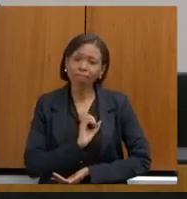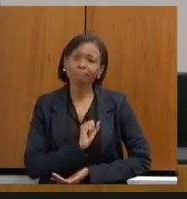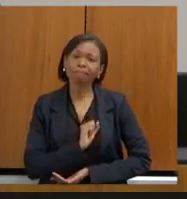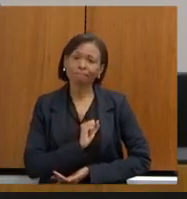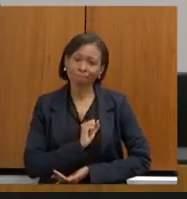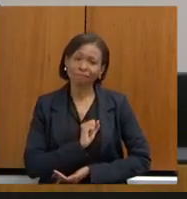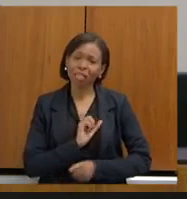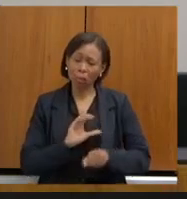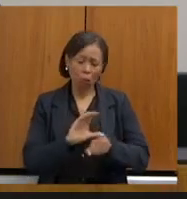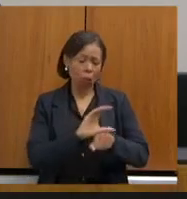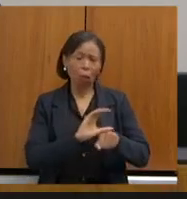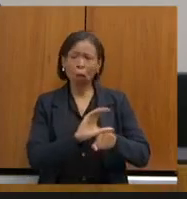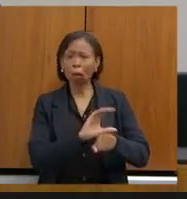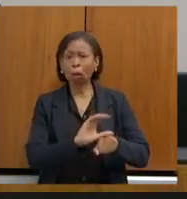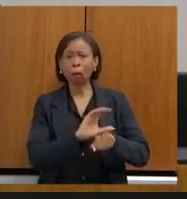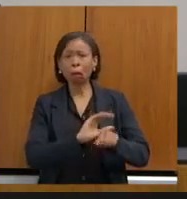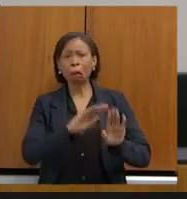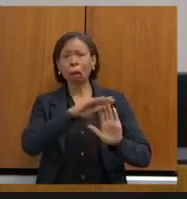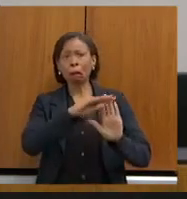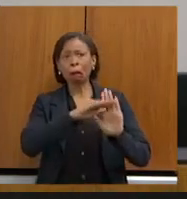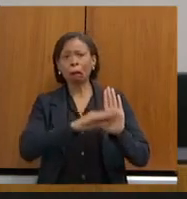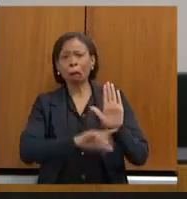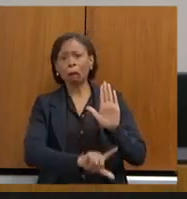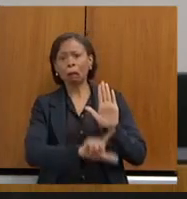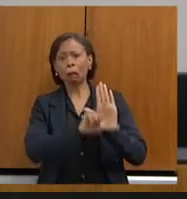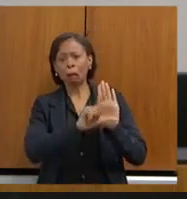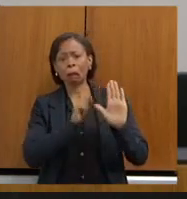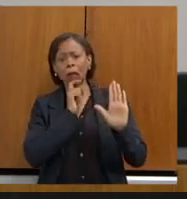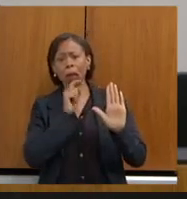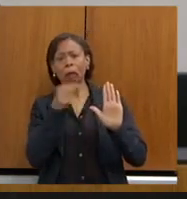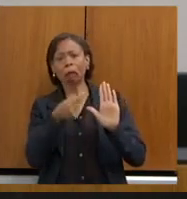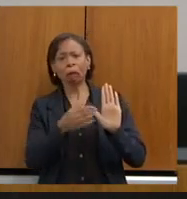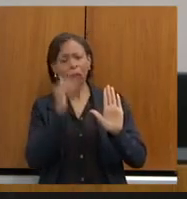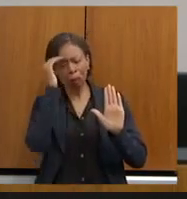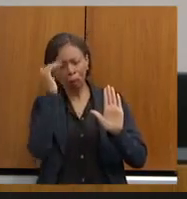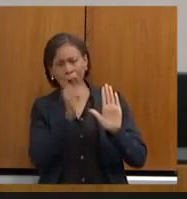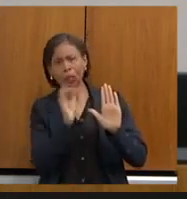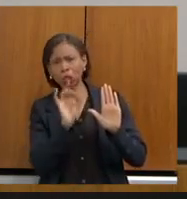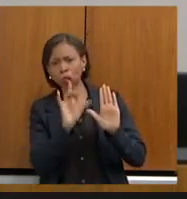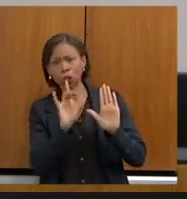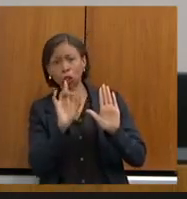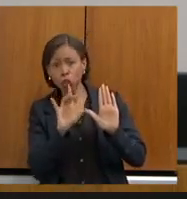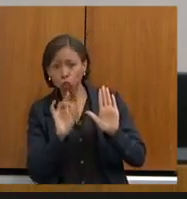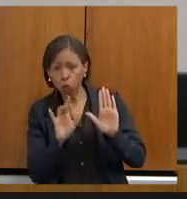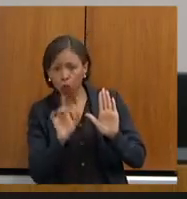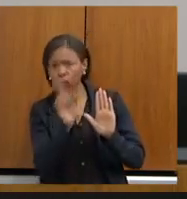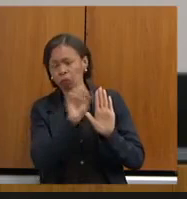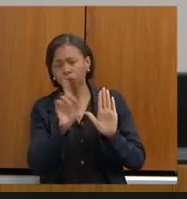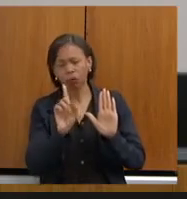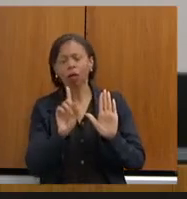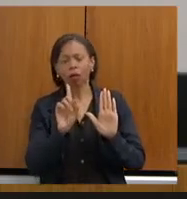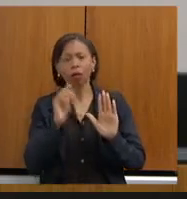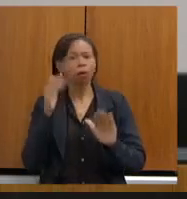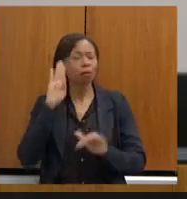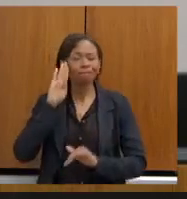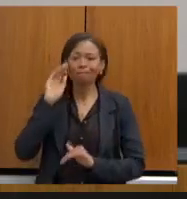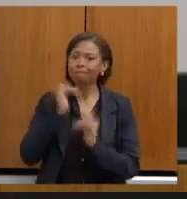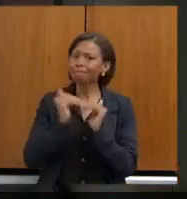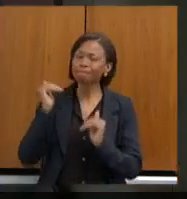texto a construção da República Deputado alma que nós sabemos tão bem manuseá-lo no que diz respeito ao capítulo da Segurança Pública